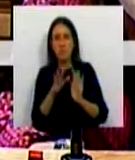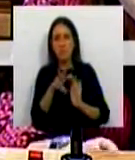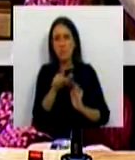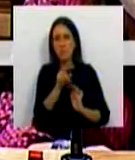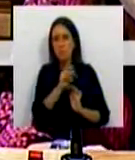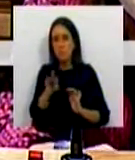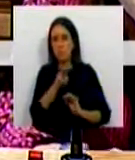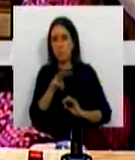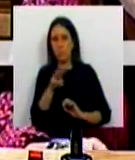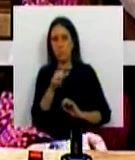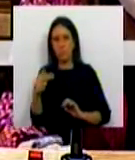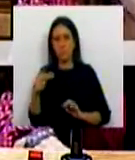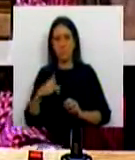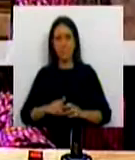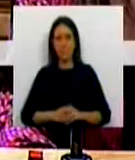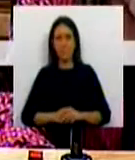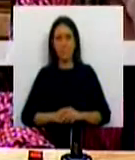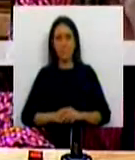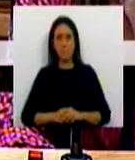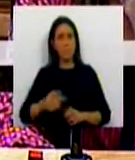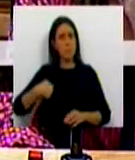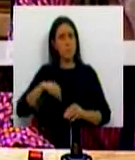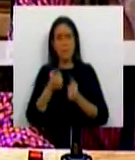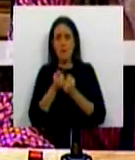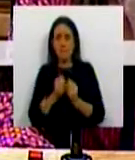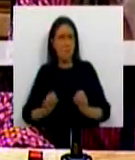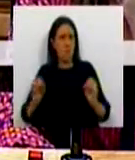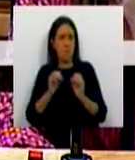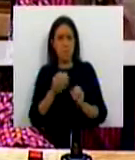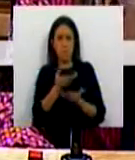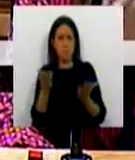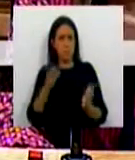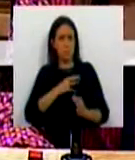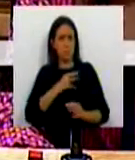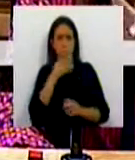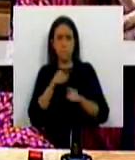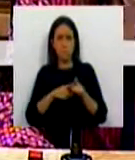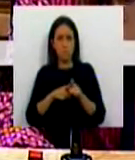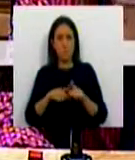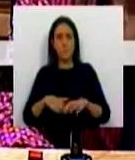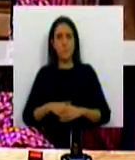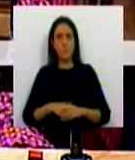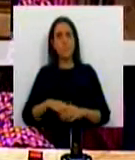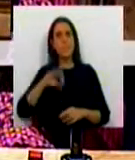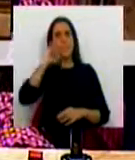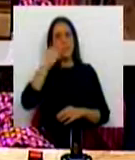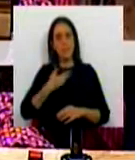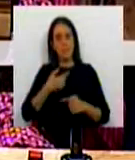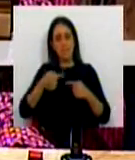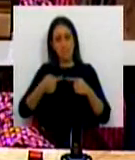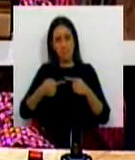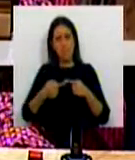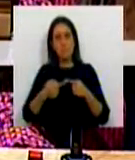milhões de euros. Não estamos a esconder nada, senhores deputados. O déficit apresenta uma trajetória